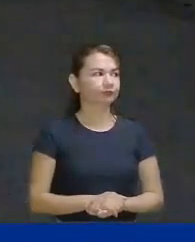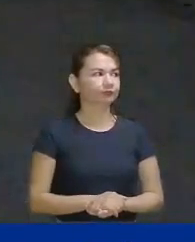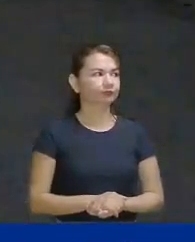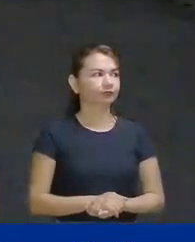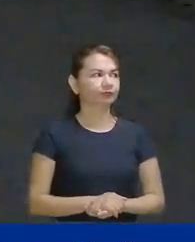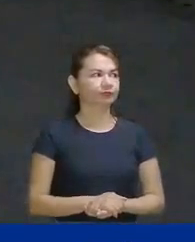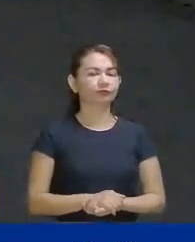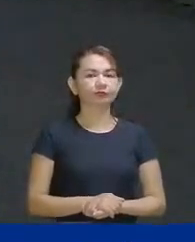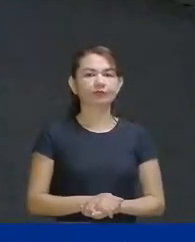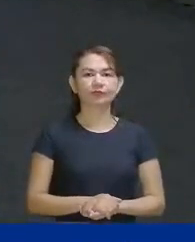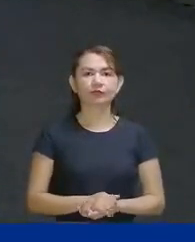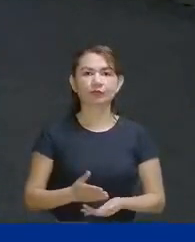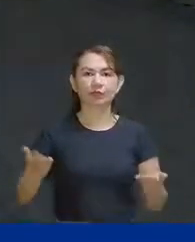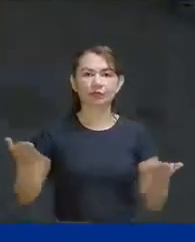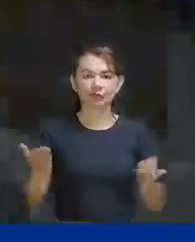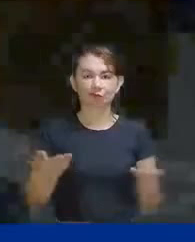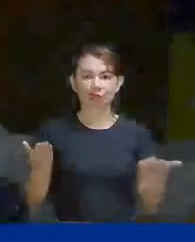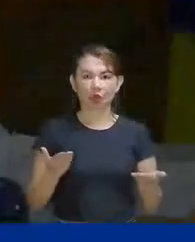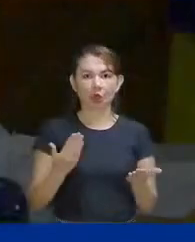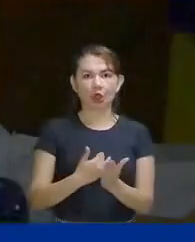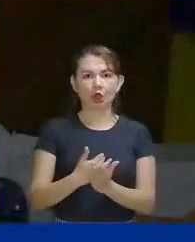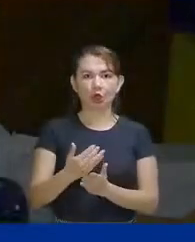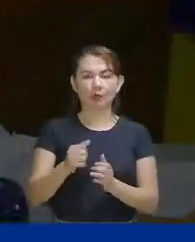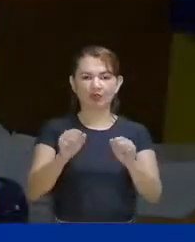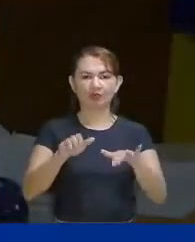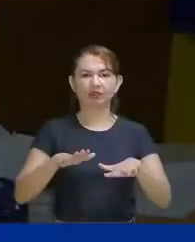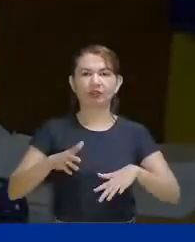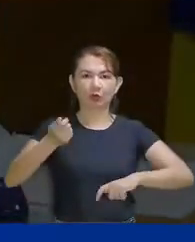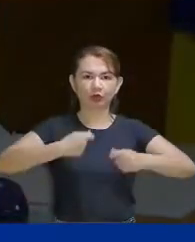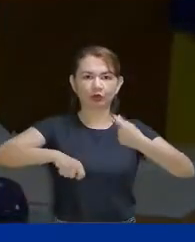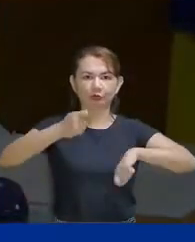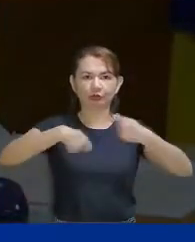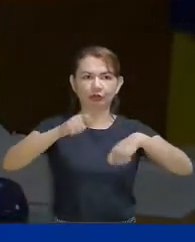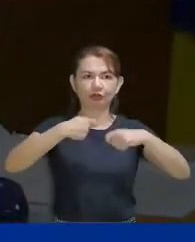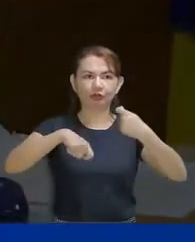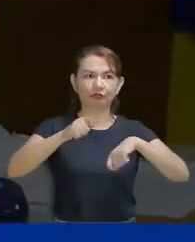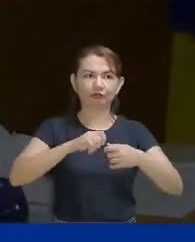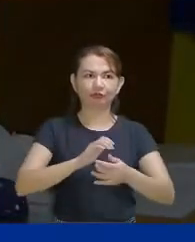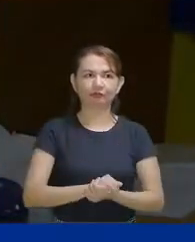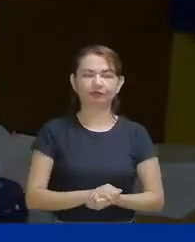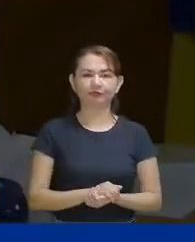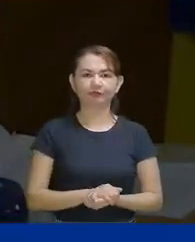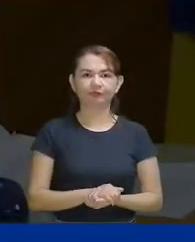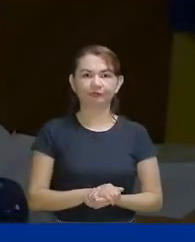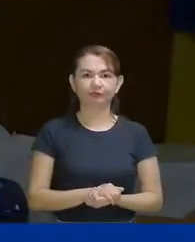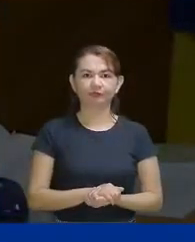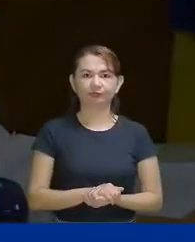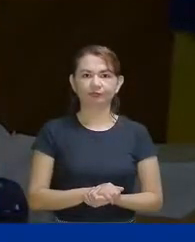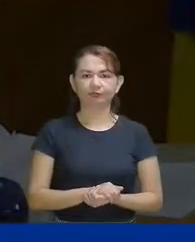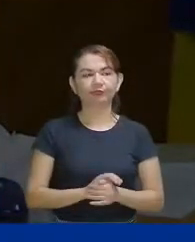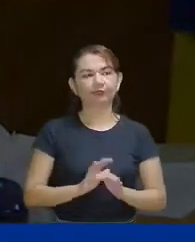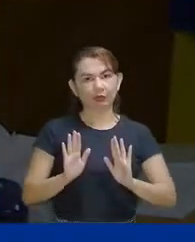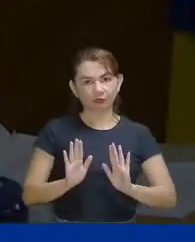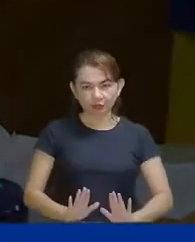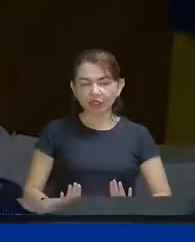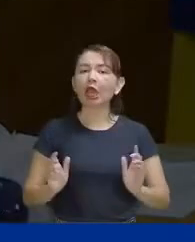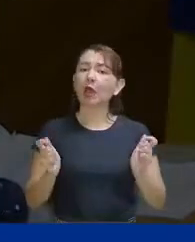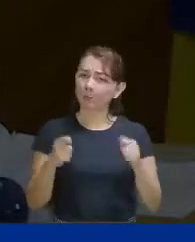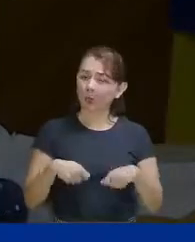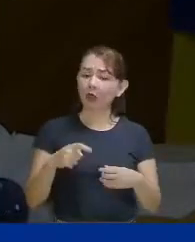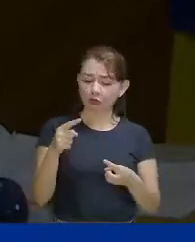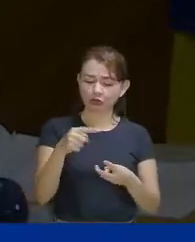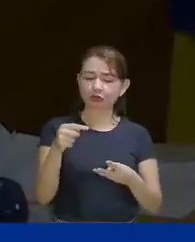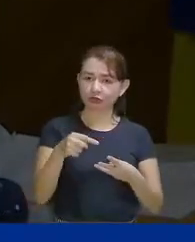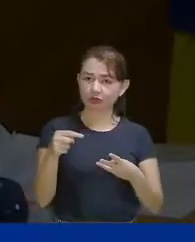Encerrada a sessão, vamos dar início à administrativa. E, logicamente, na administrativa, querendo ficar com a gente, Paola, Rivaldo e